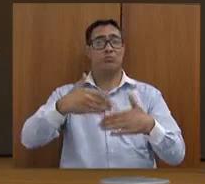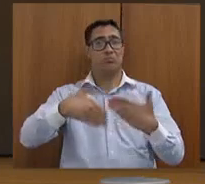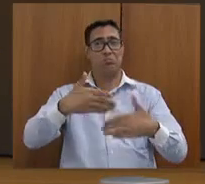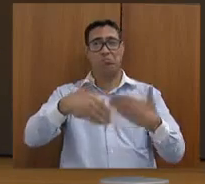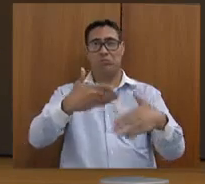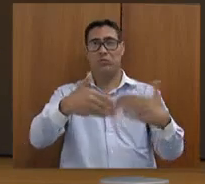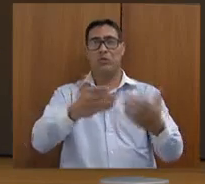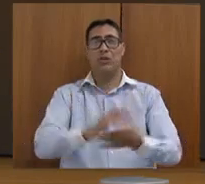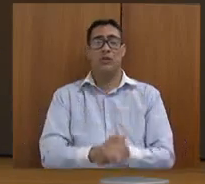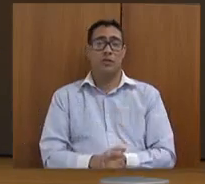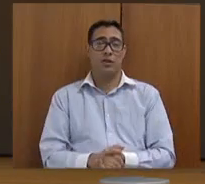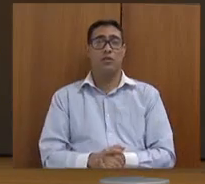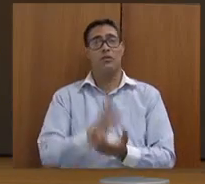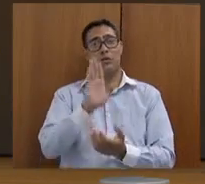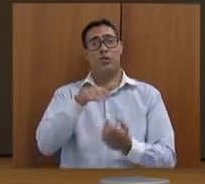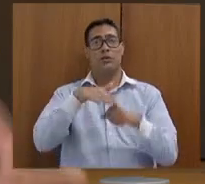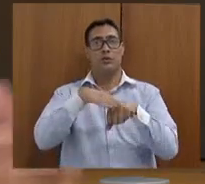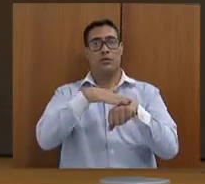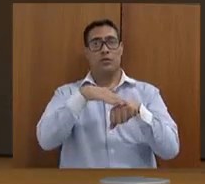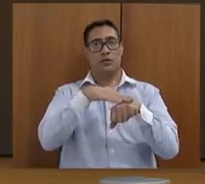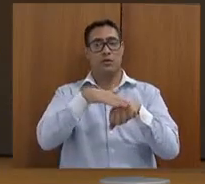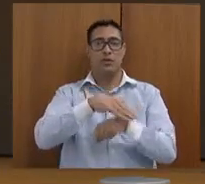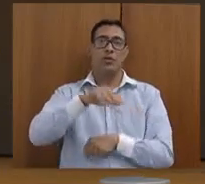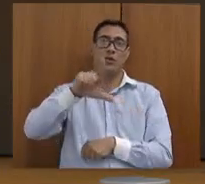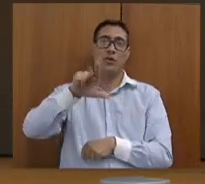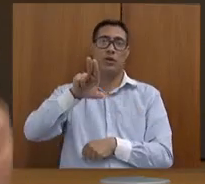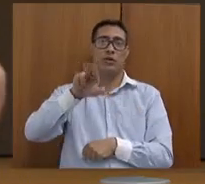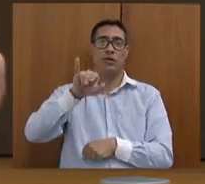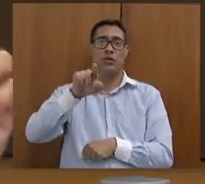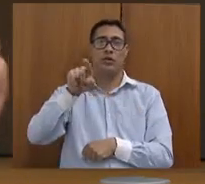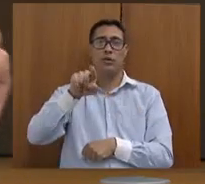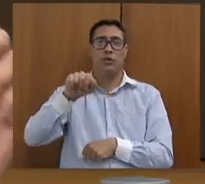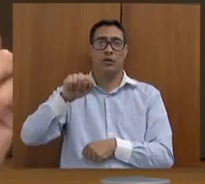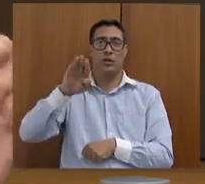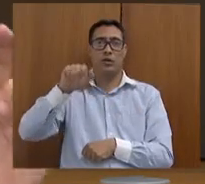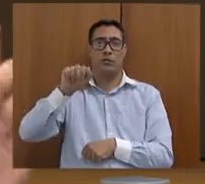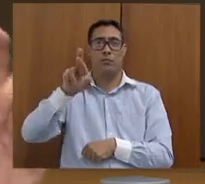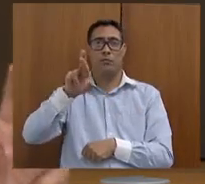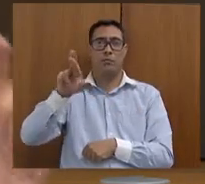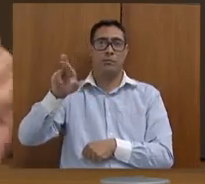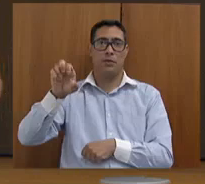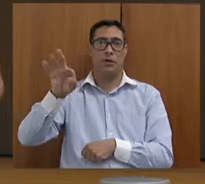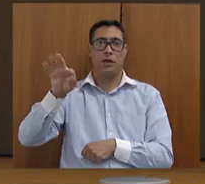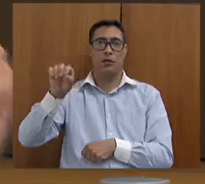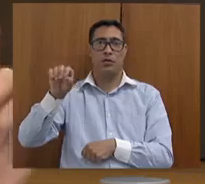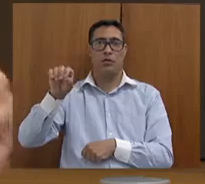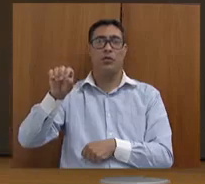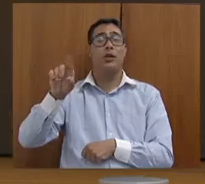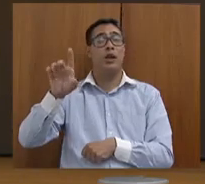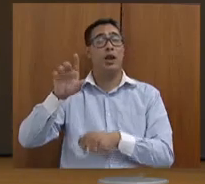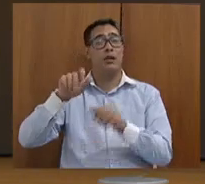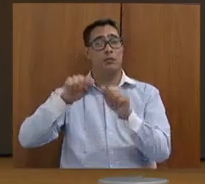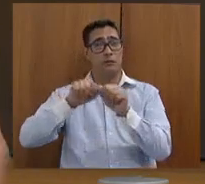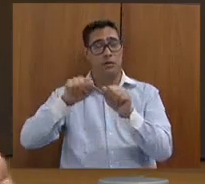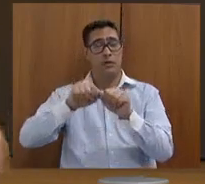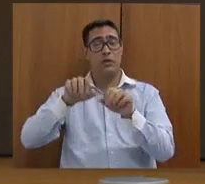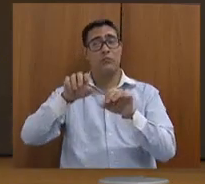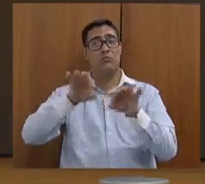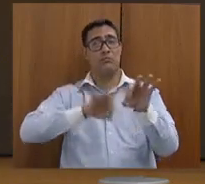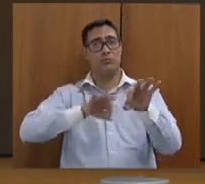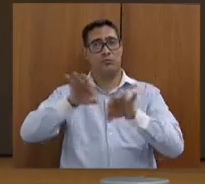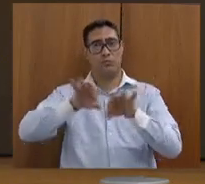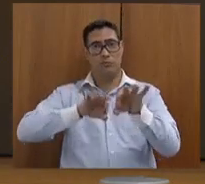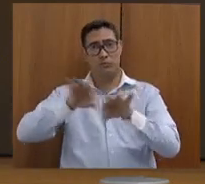eu conversei inclusive com a Luiza Barreto da época porque quando era para fazer a questão